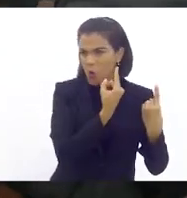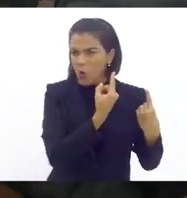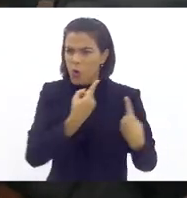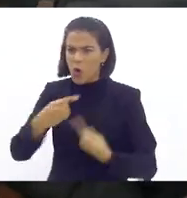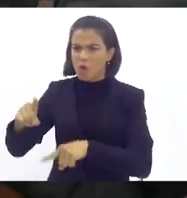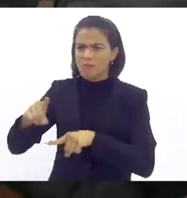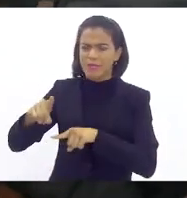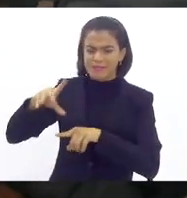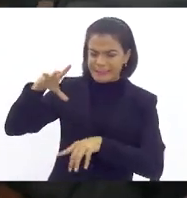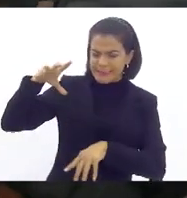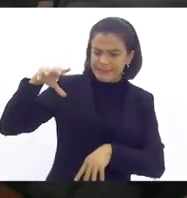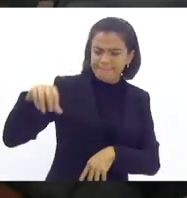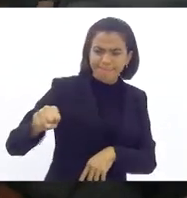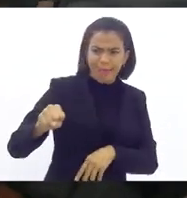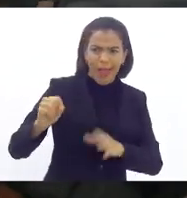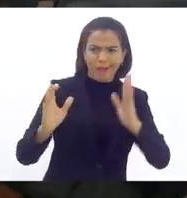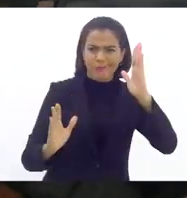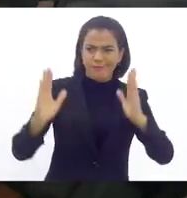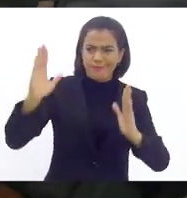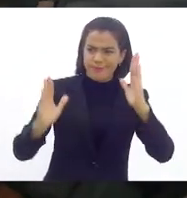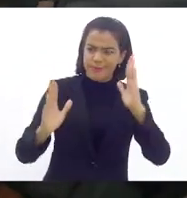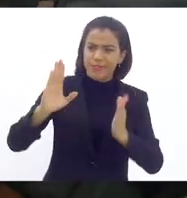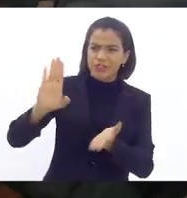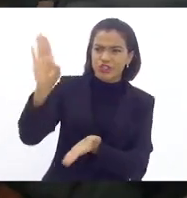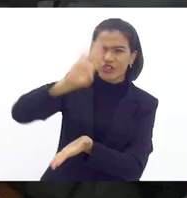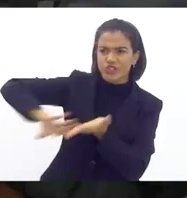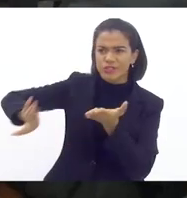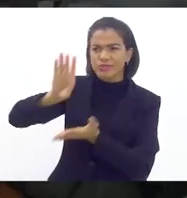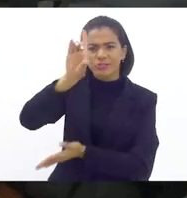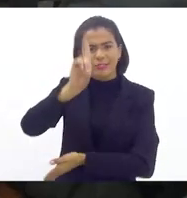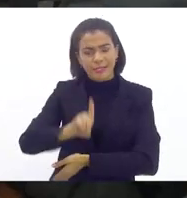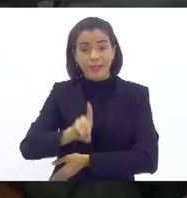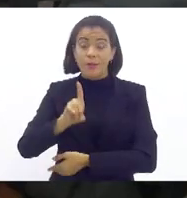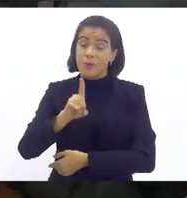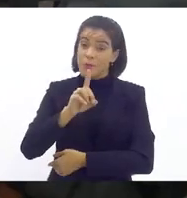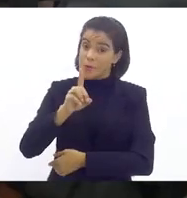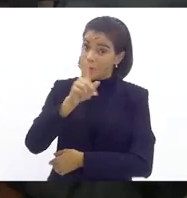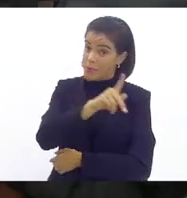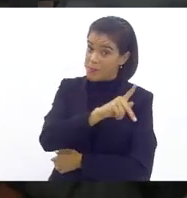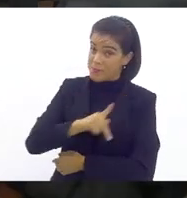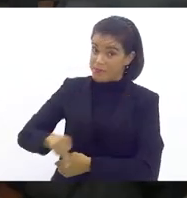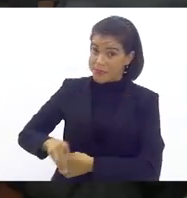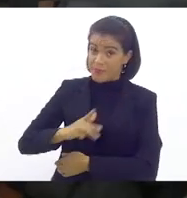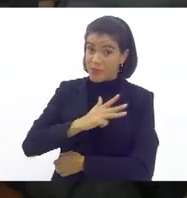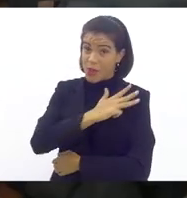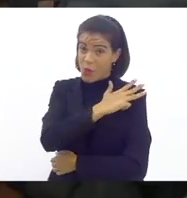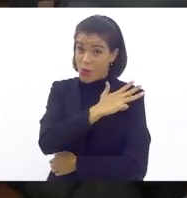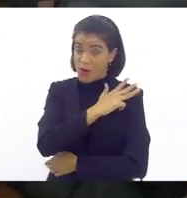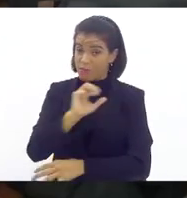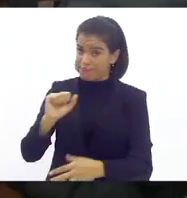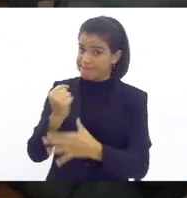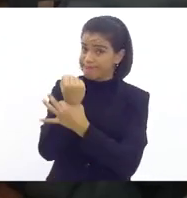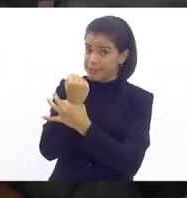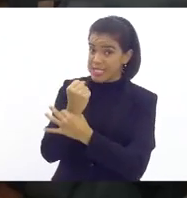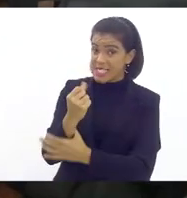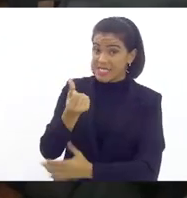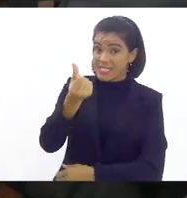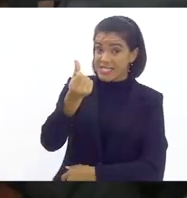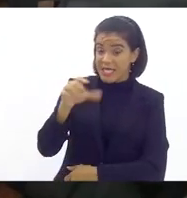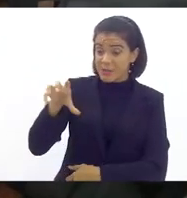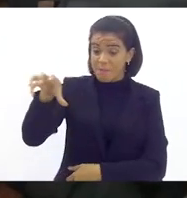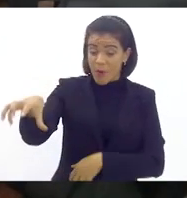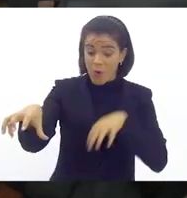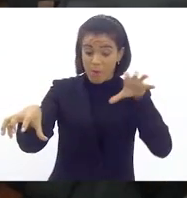tirar direitos dos povos indígenas. E o presidente Lula já garantiu que, além das seis terras que ele